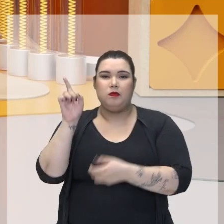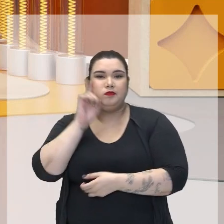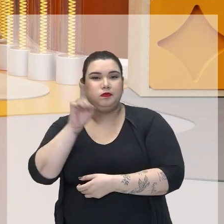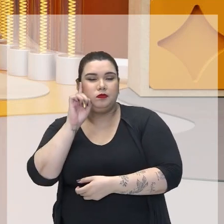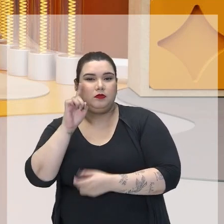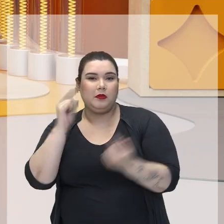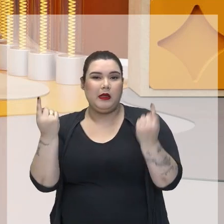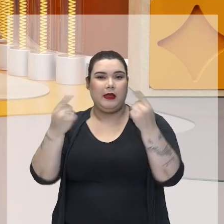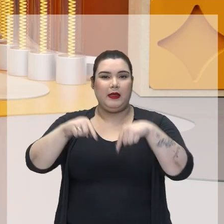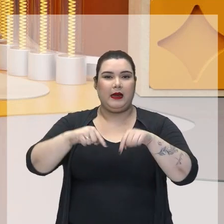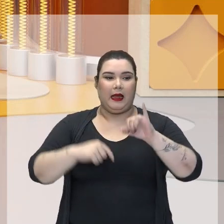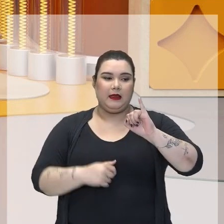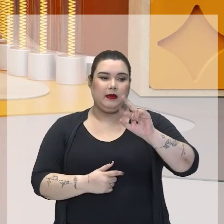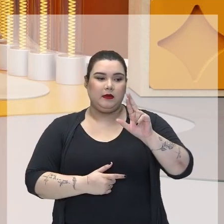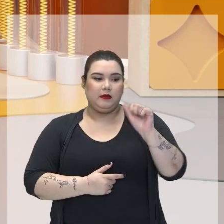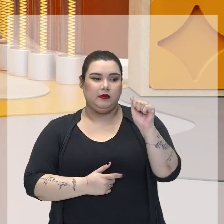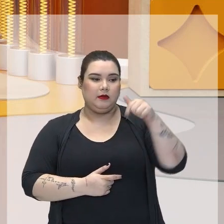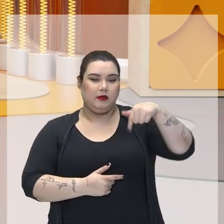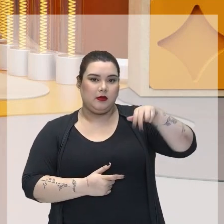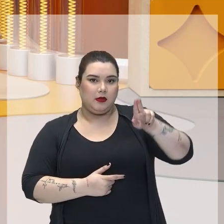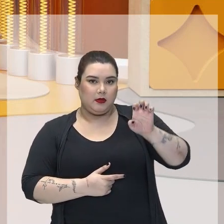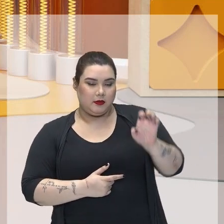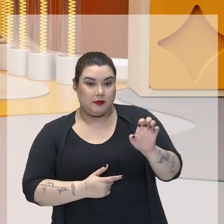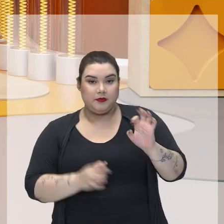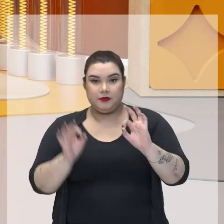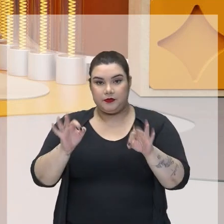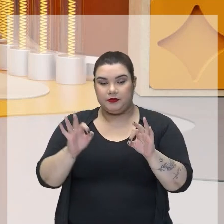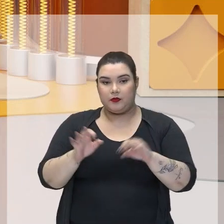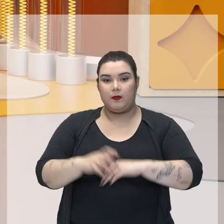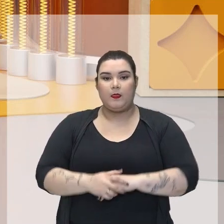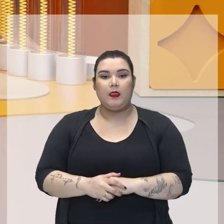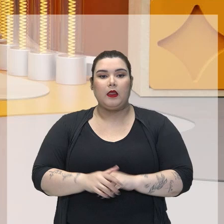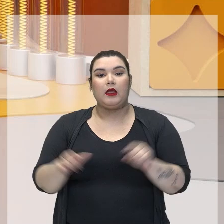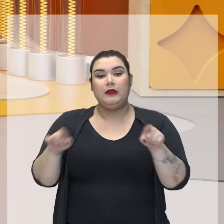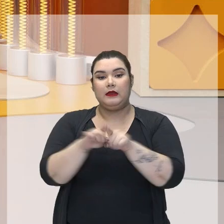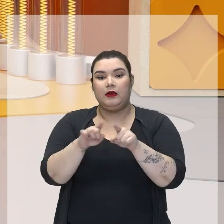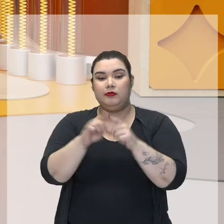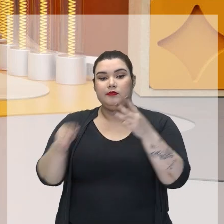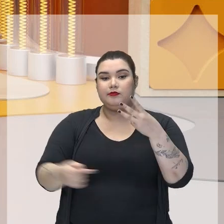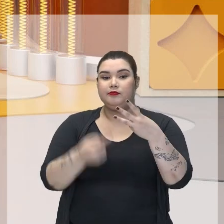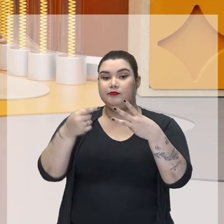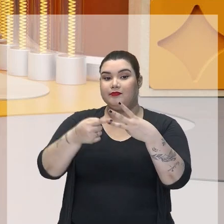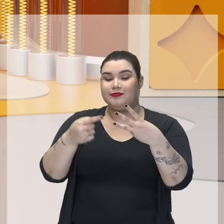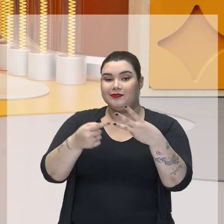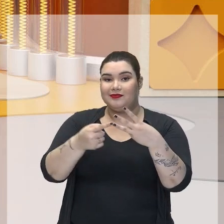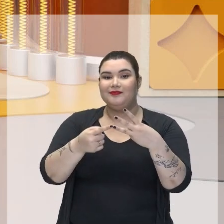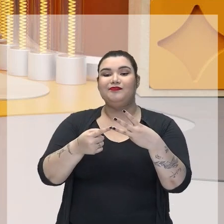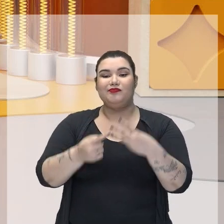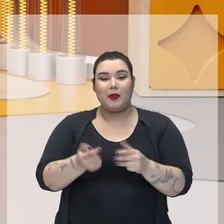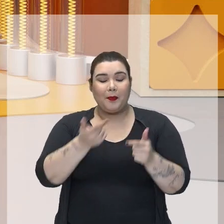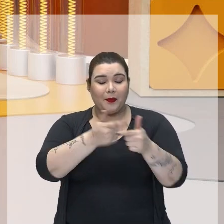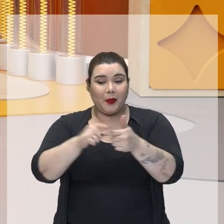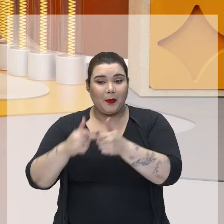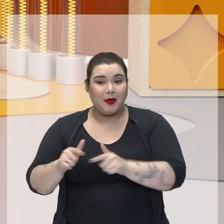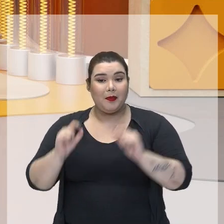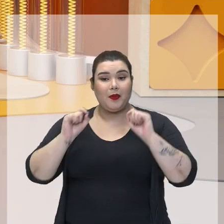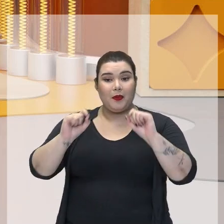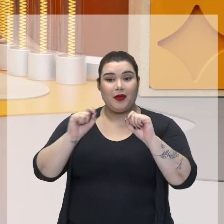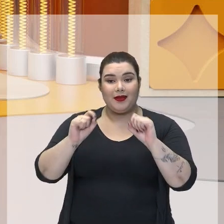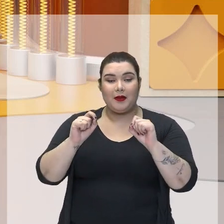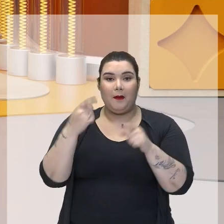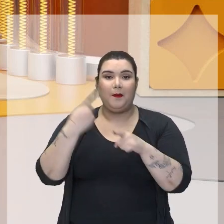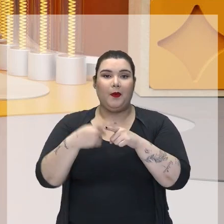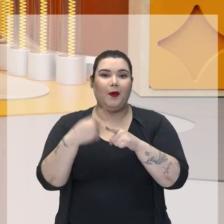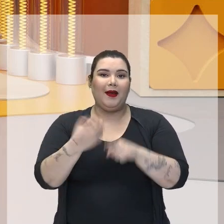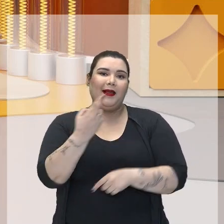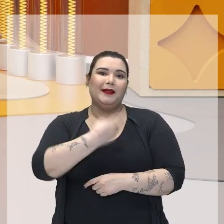em 2003, tudo isso prejudicou bastante. E também existe conflito, por incrível que pareça, existe conflito por conta de